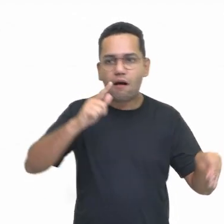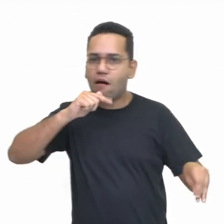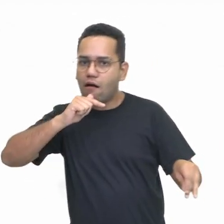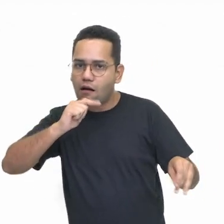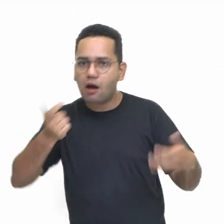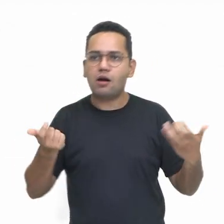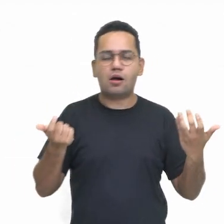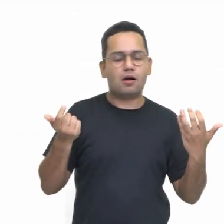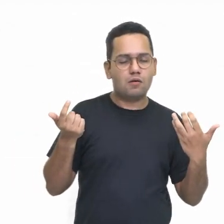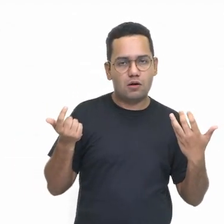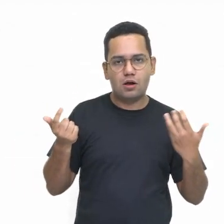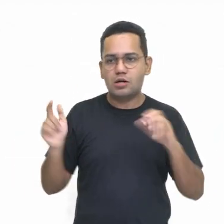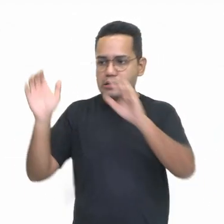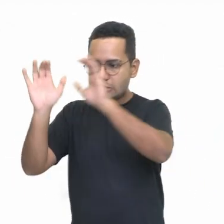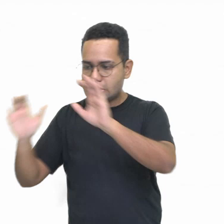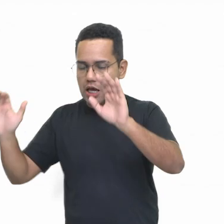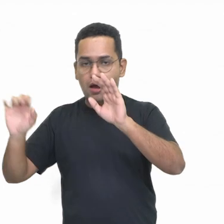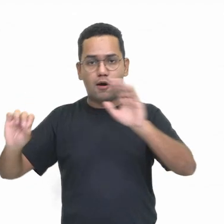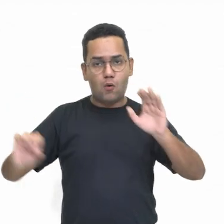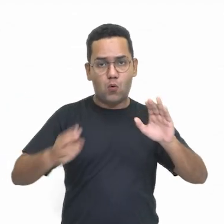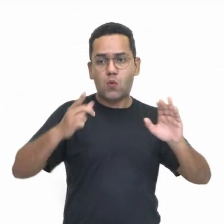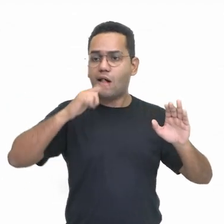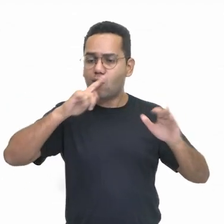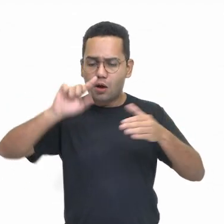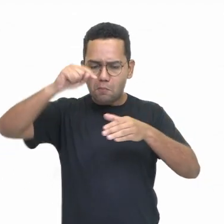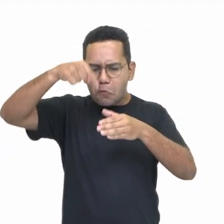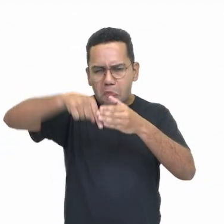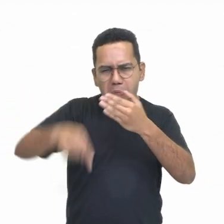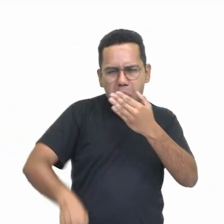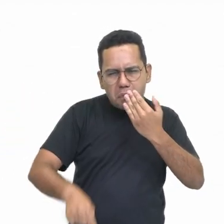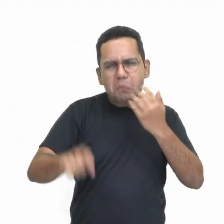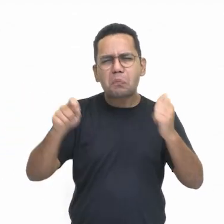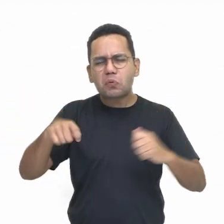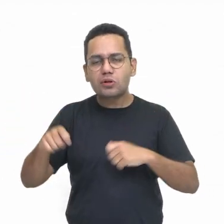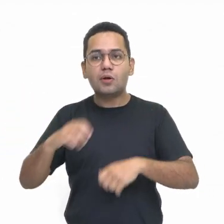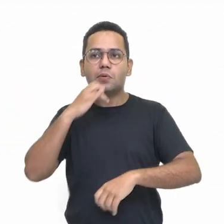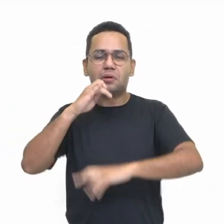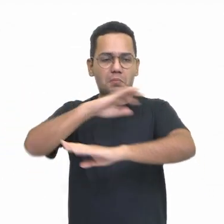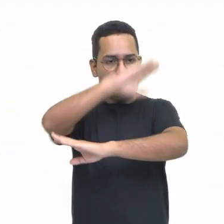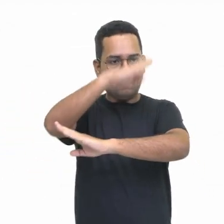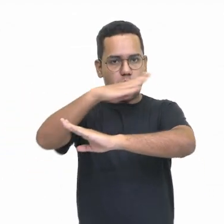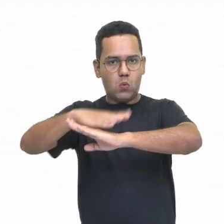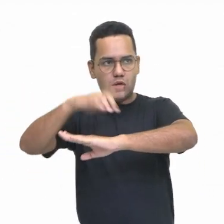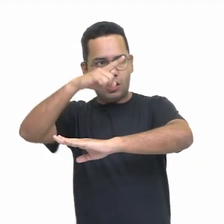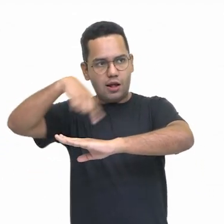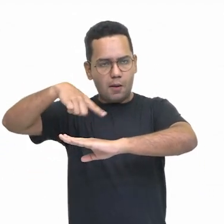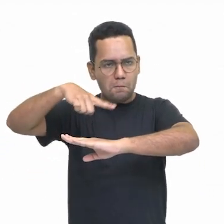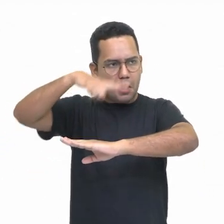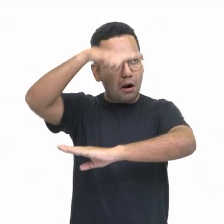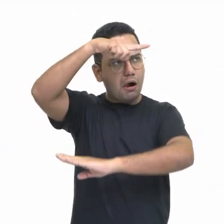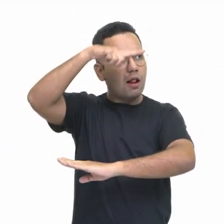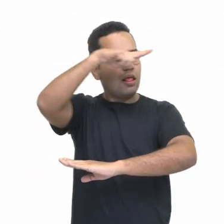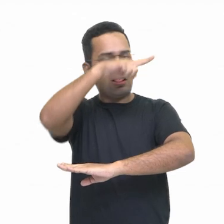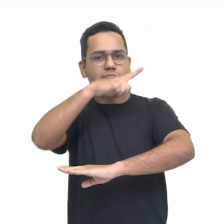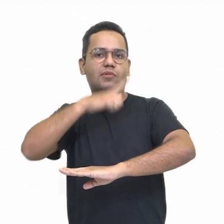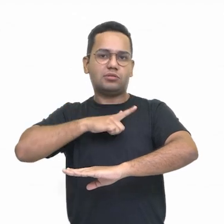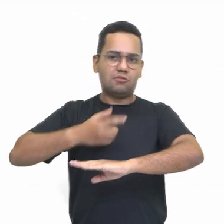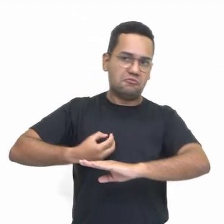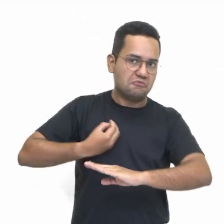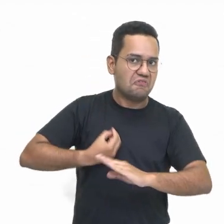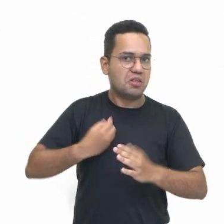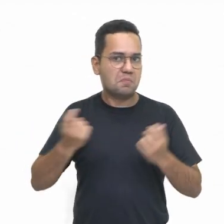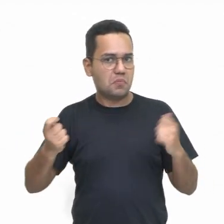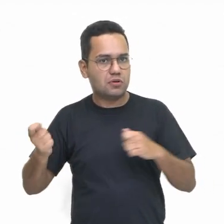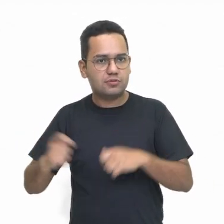profundezas dos oceanos né ou lá no topo das montanhas o ambiente em que eles estão